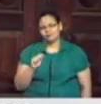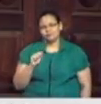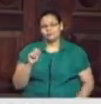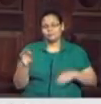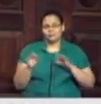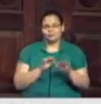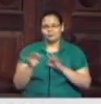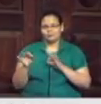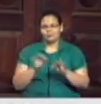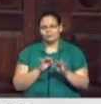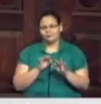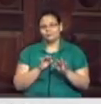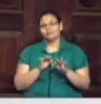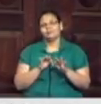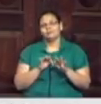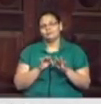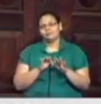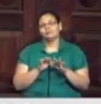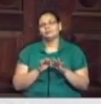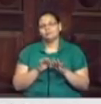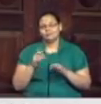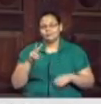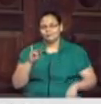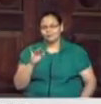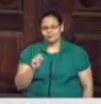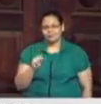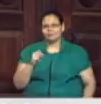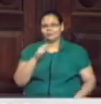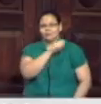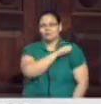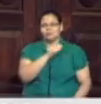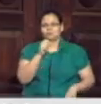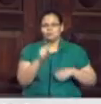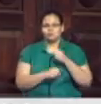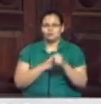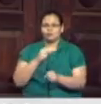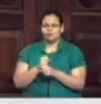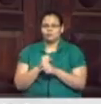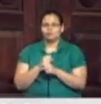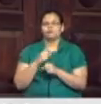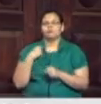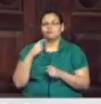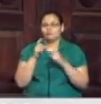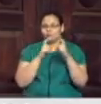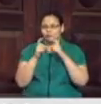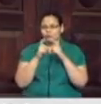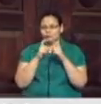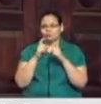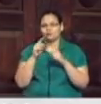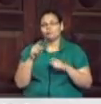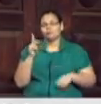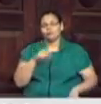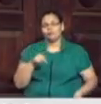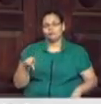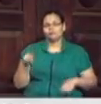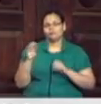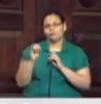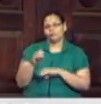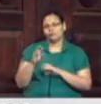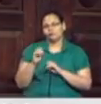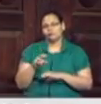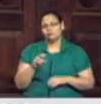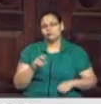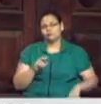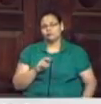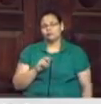rede em termos de oferta de vagas a cada ano, e essa minuta será discutida com a Comissão de Educação. E por último, para encerrar esse